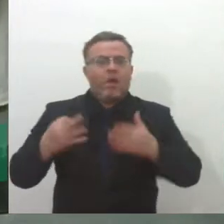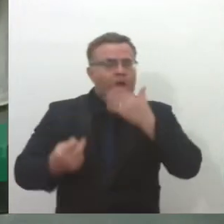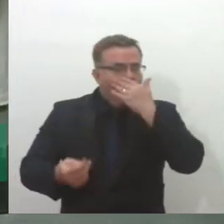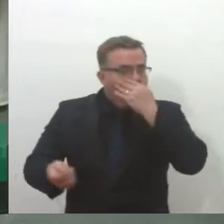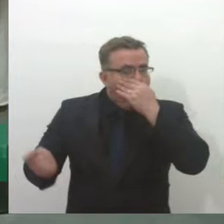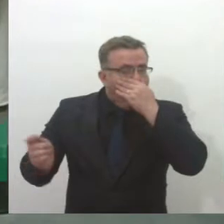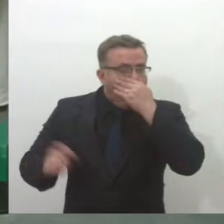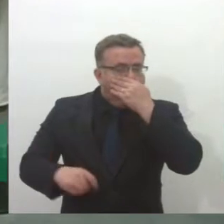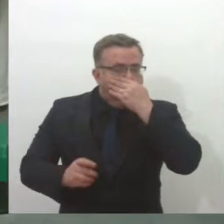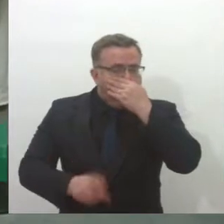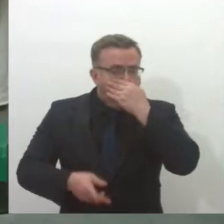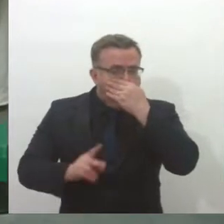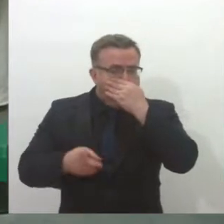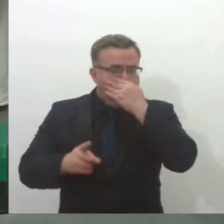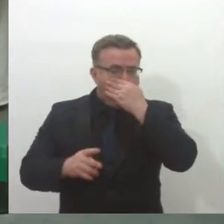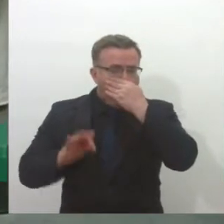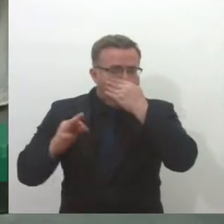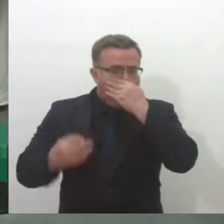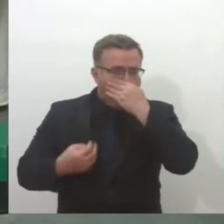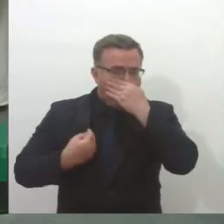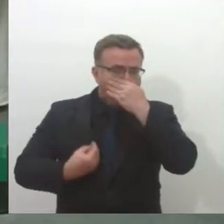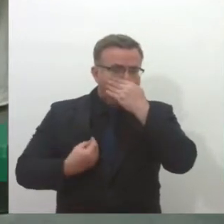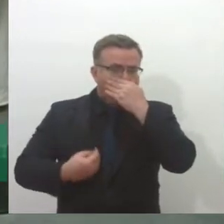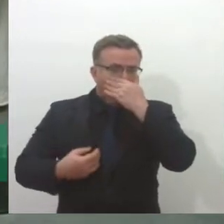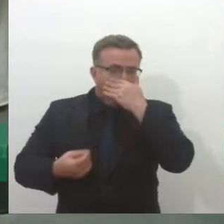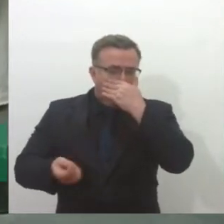telespectadores. Me ouve bem?